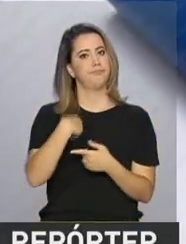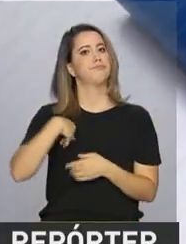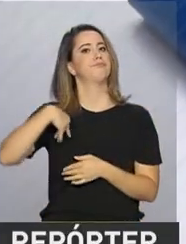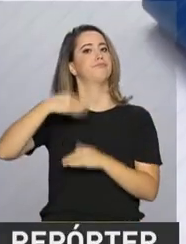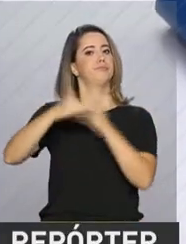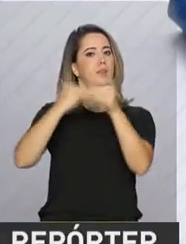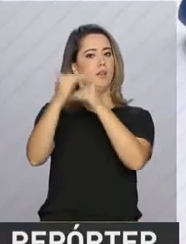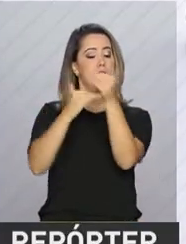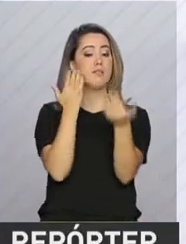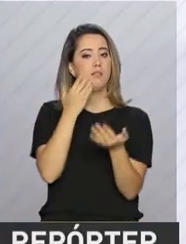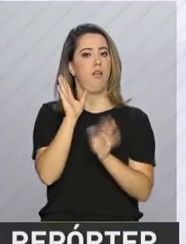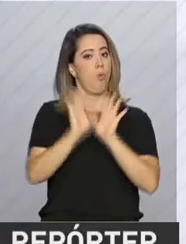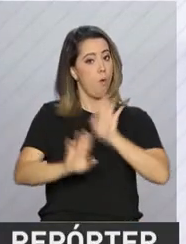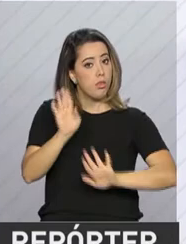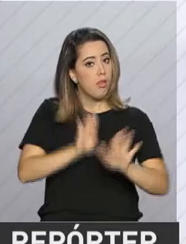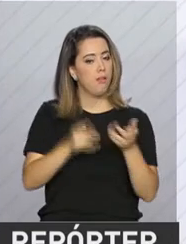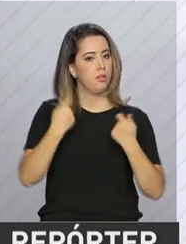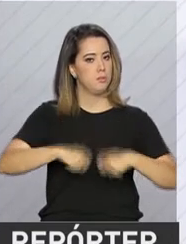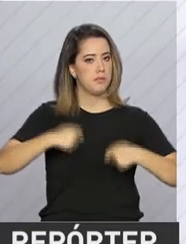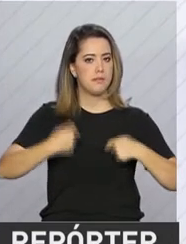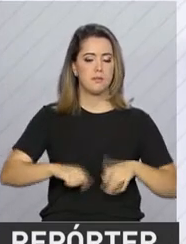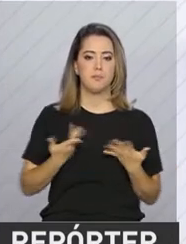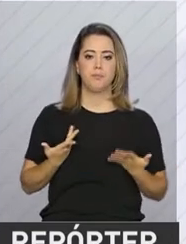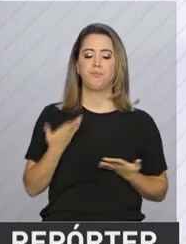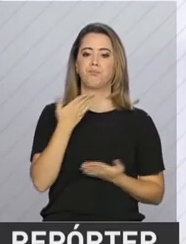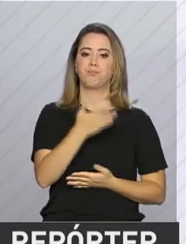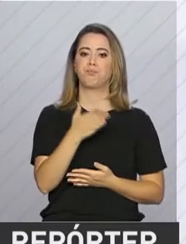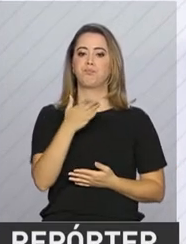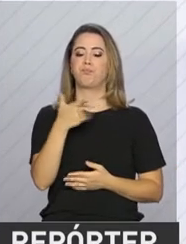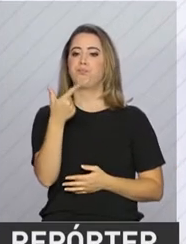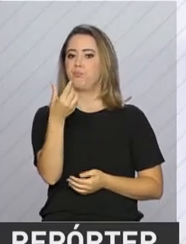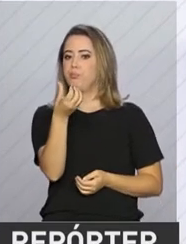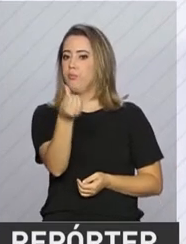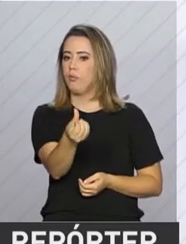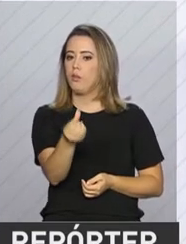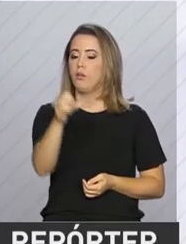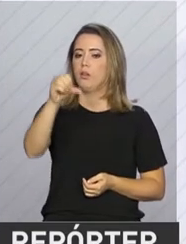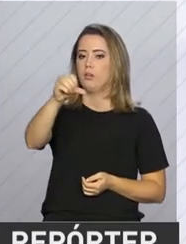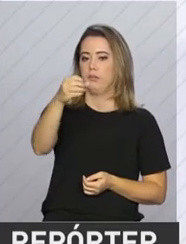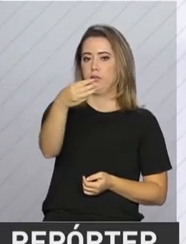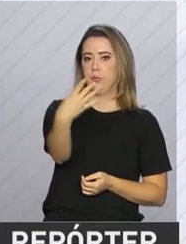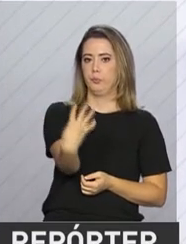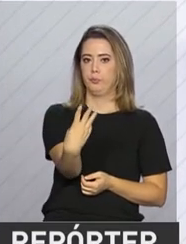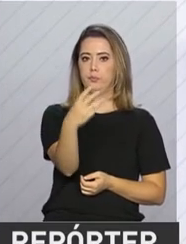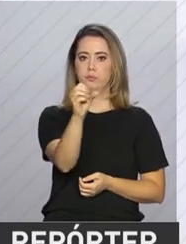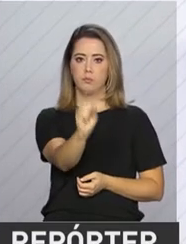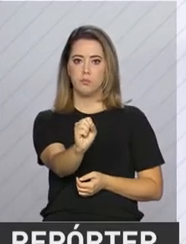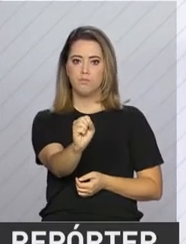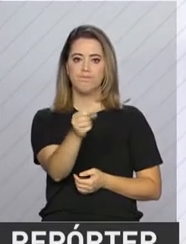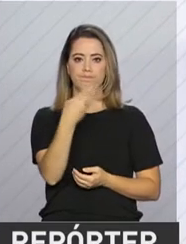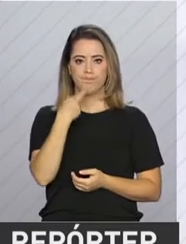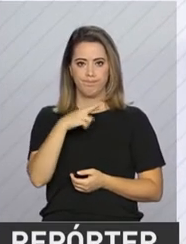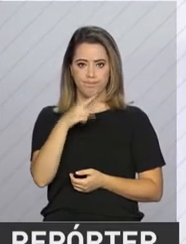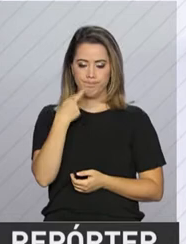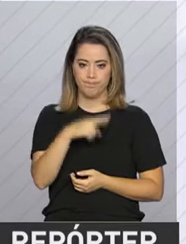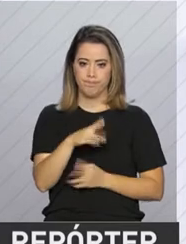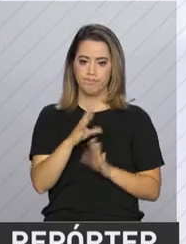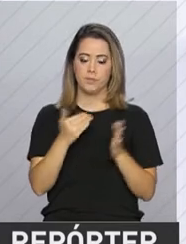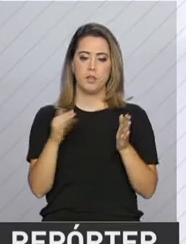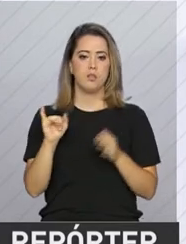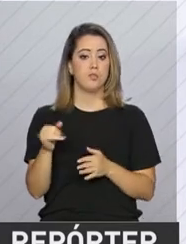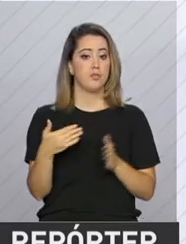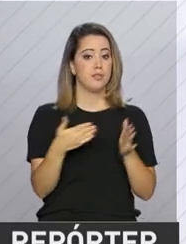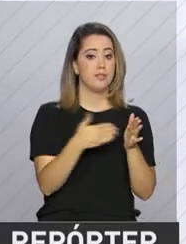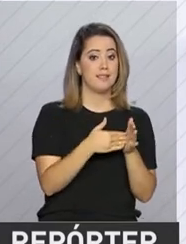acordo com a ouvidoria da previdência social em 2016 foram registradas 948 denúncias de janeiro